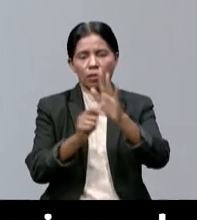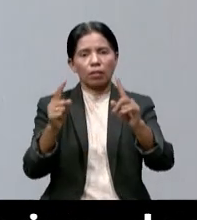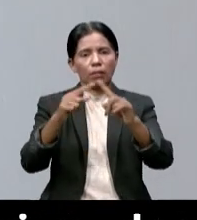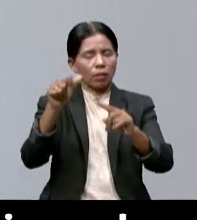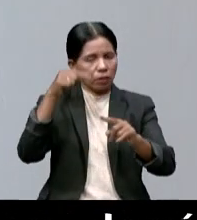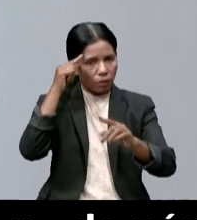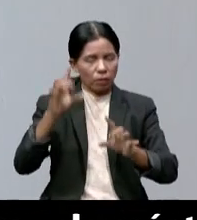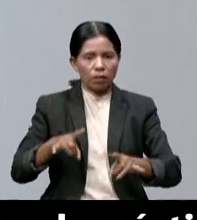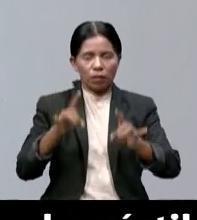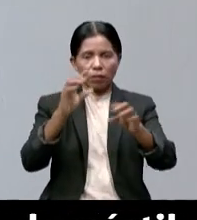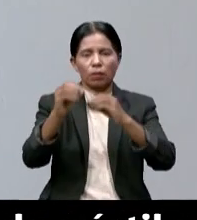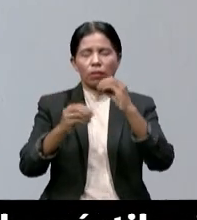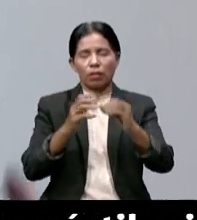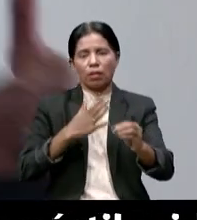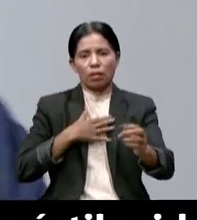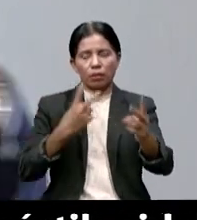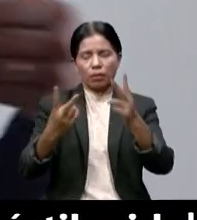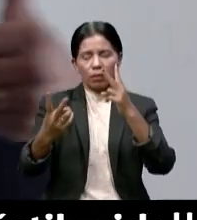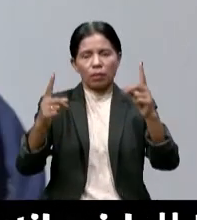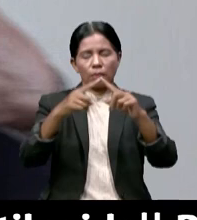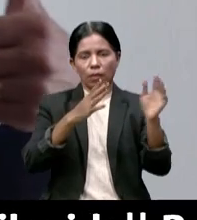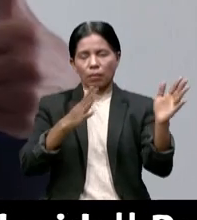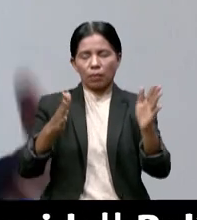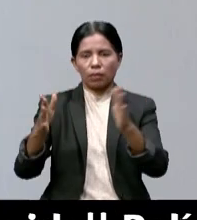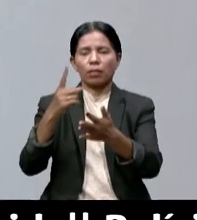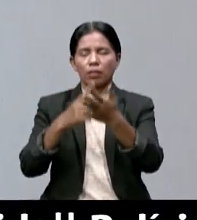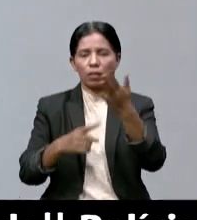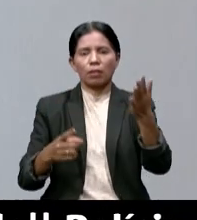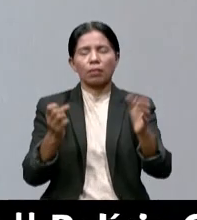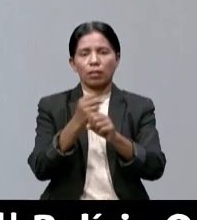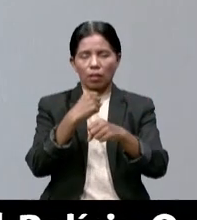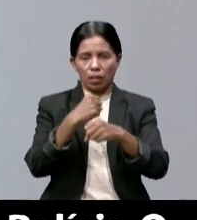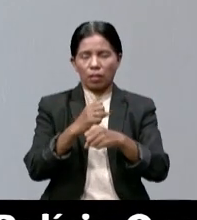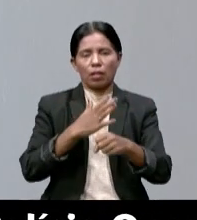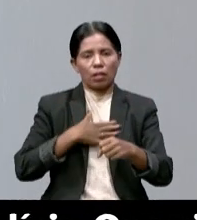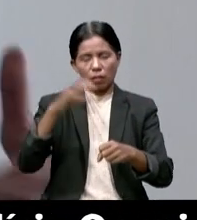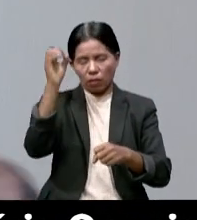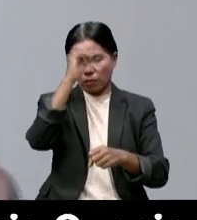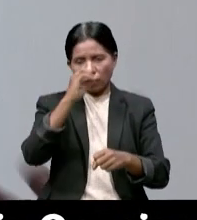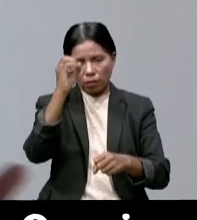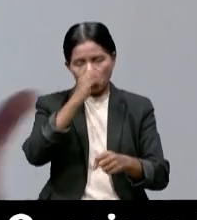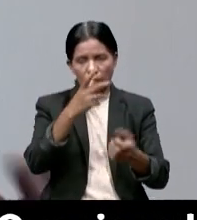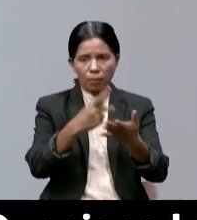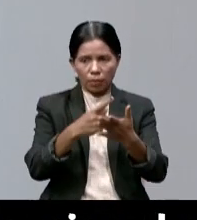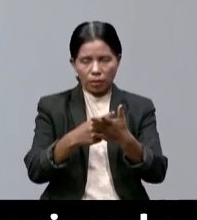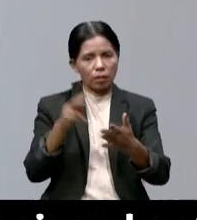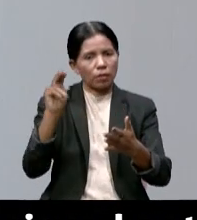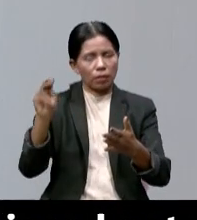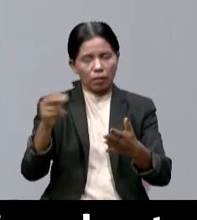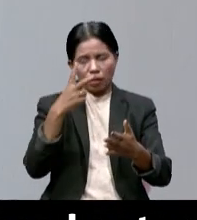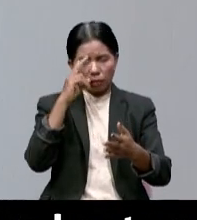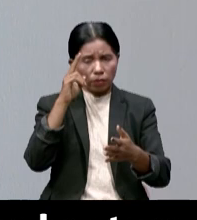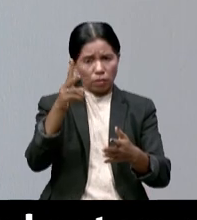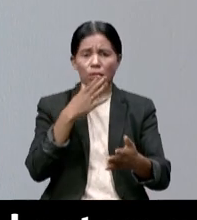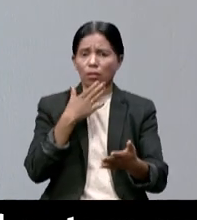governo Australia kono ba haunia visita ba ia prosesu saida mak se halo haunia observasau ba projeto ne nenia visau dia